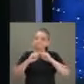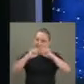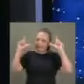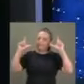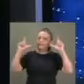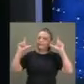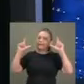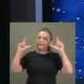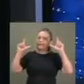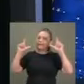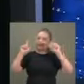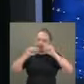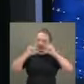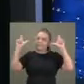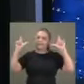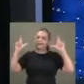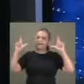Com certeza o que eu quis dizer agradecer